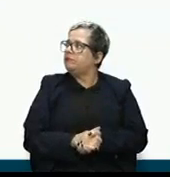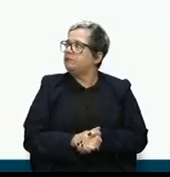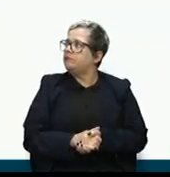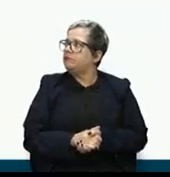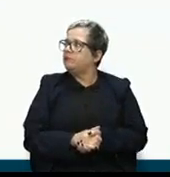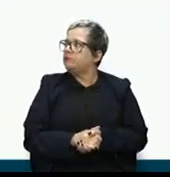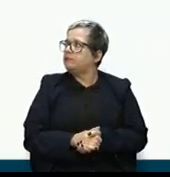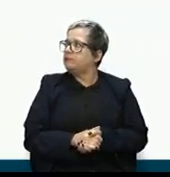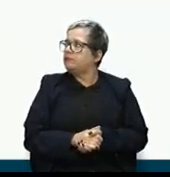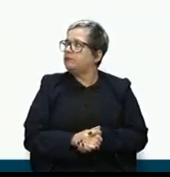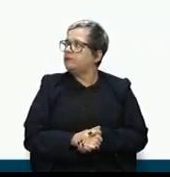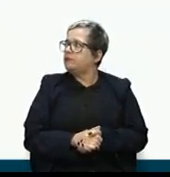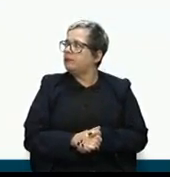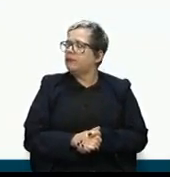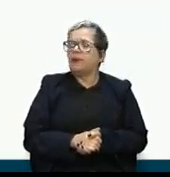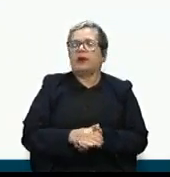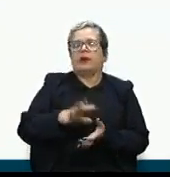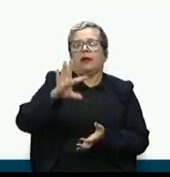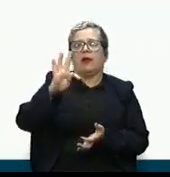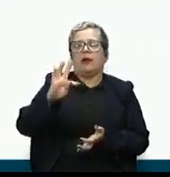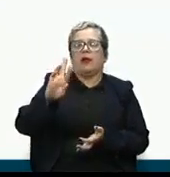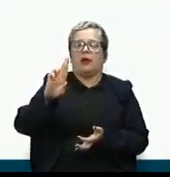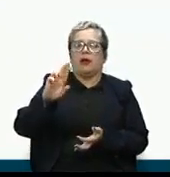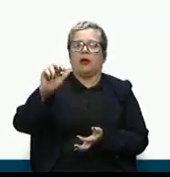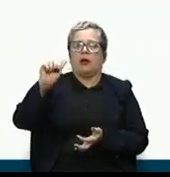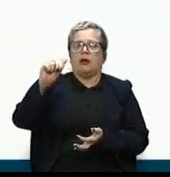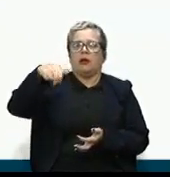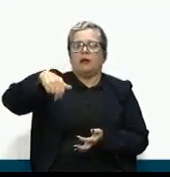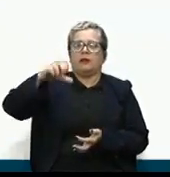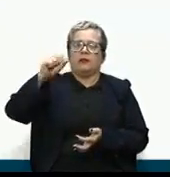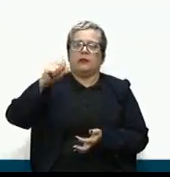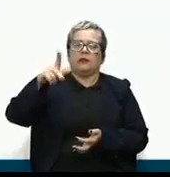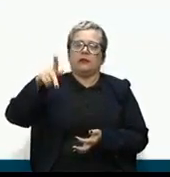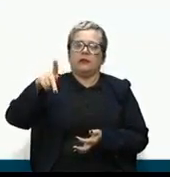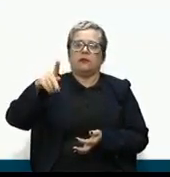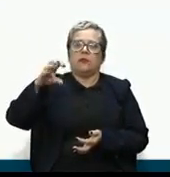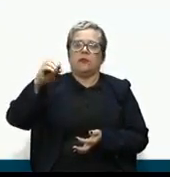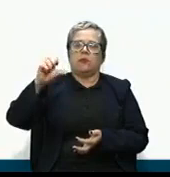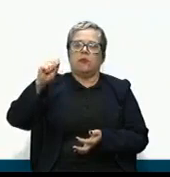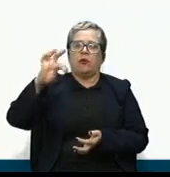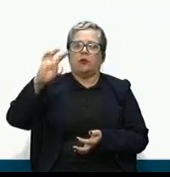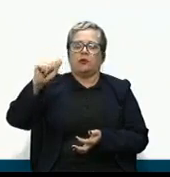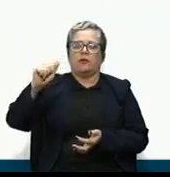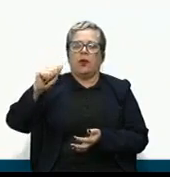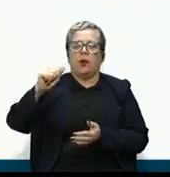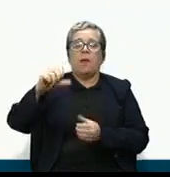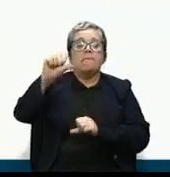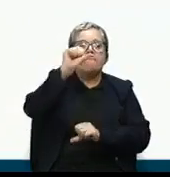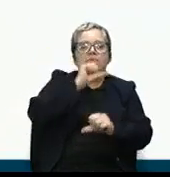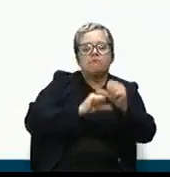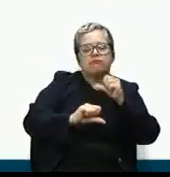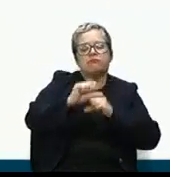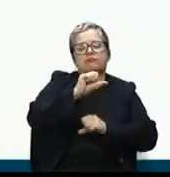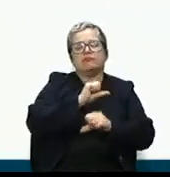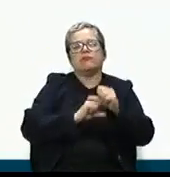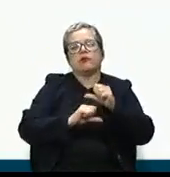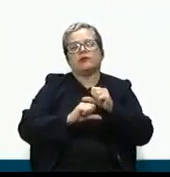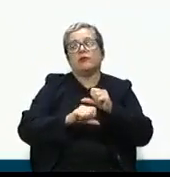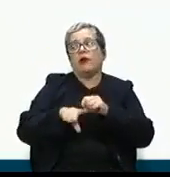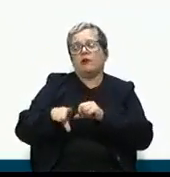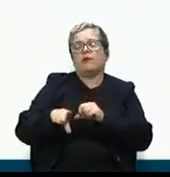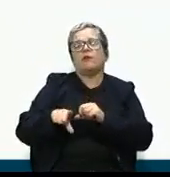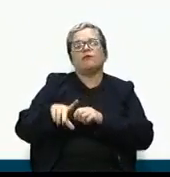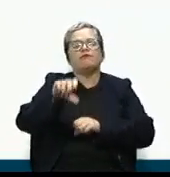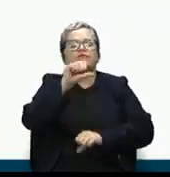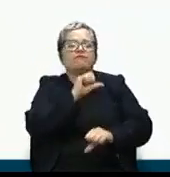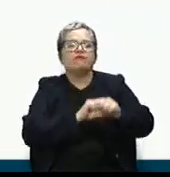a matriz transposta. O que significa a palavra transposta? Transpor, mudar. Então, nós vamos trocar